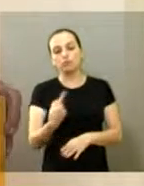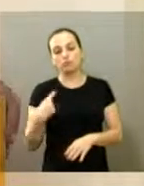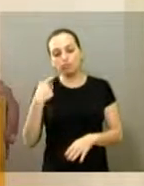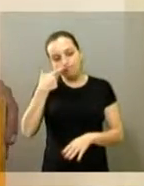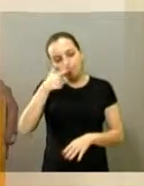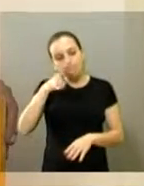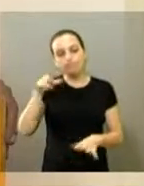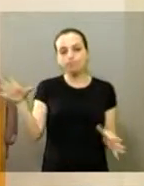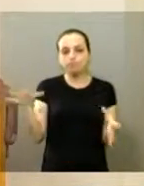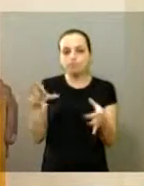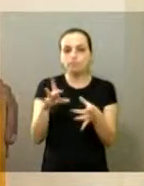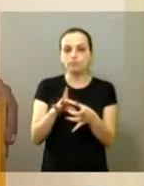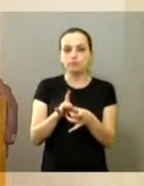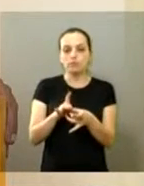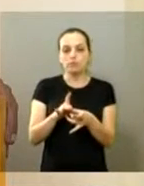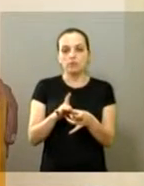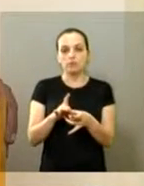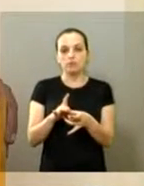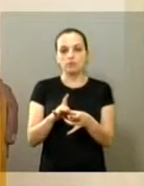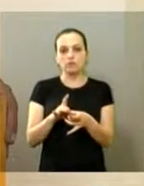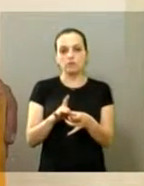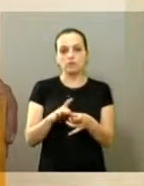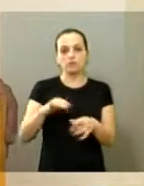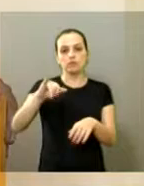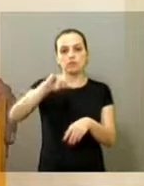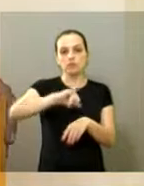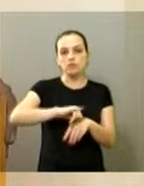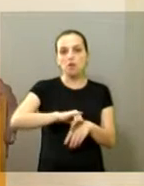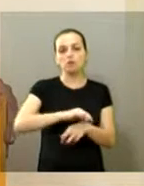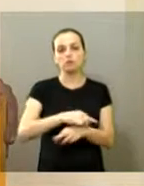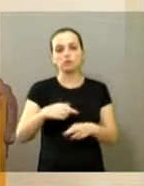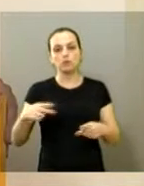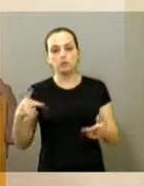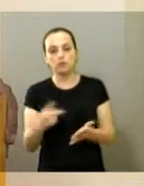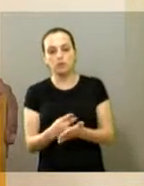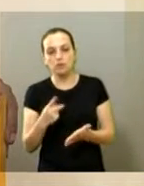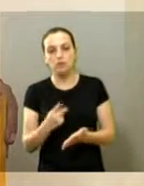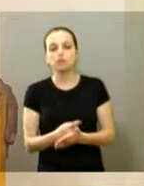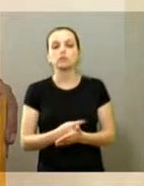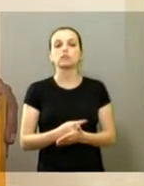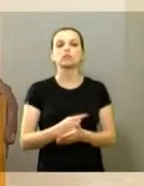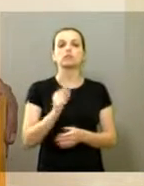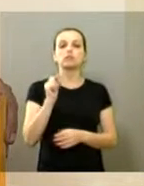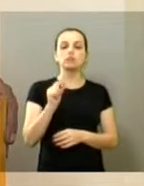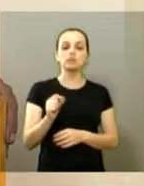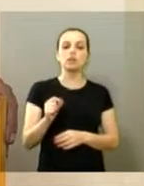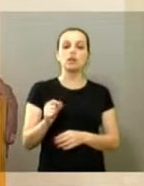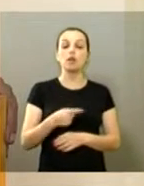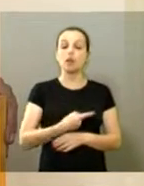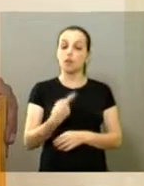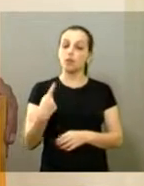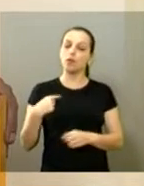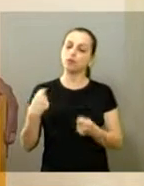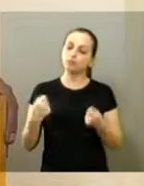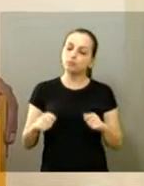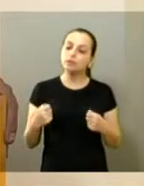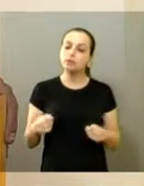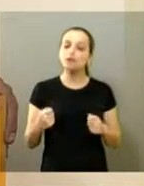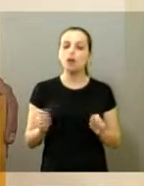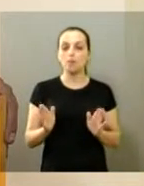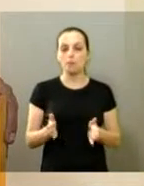conseguiu essa parceria com a Central de Penas Alternativas. E, então, nós estamos necessitando agora,